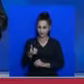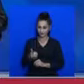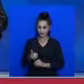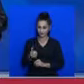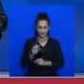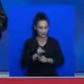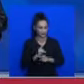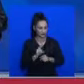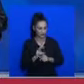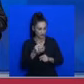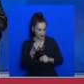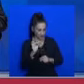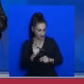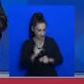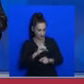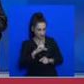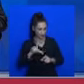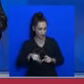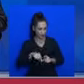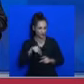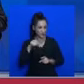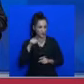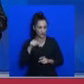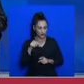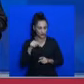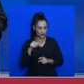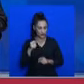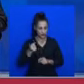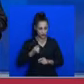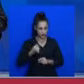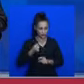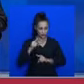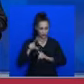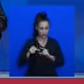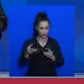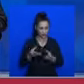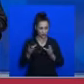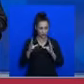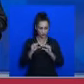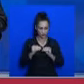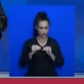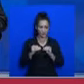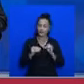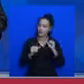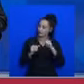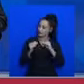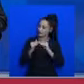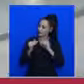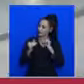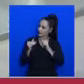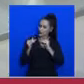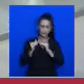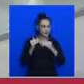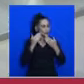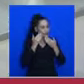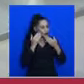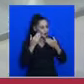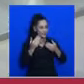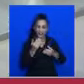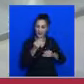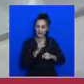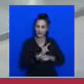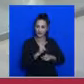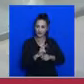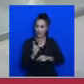16. Senhoras auditoras, as senhoras confirmam os números? Sim, confirmo. Sim, confirmo. Muito obrigado, senhoras